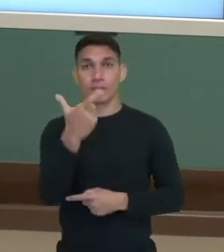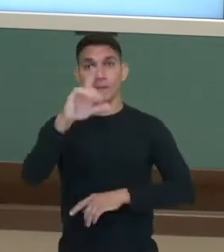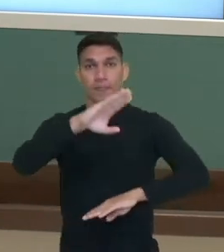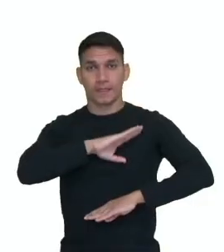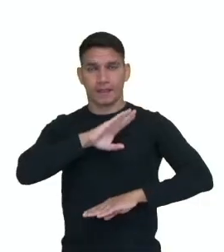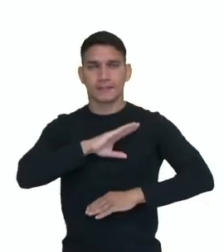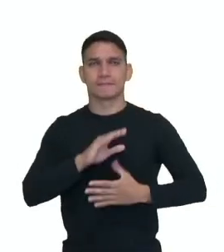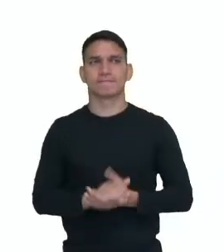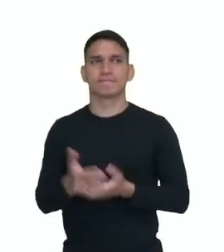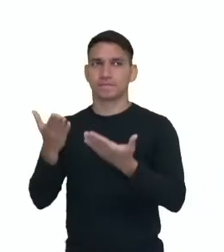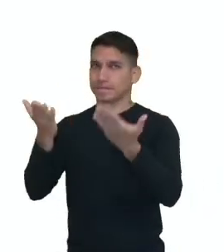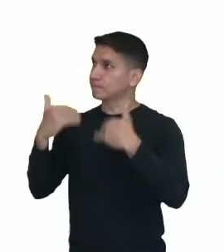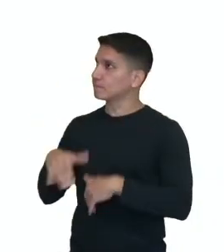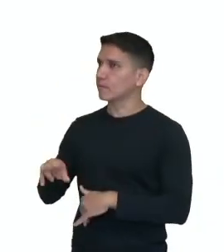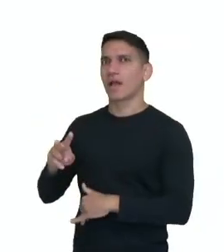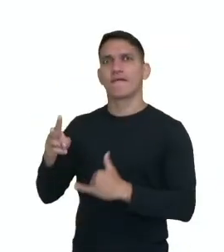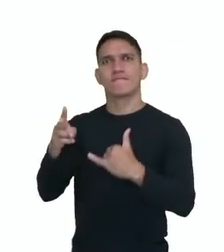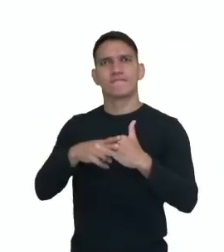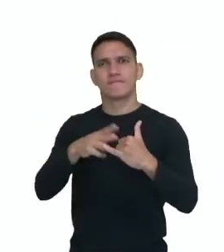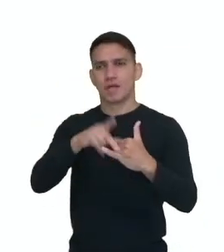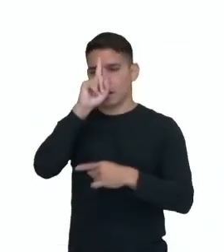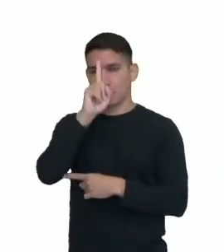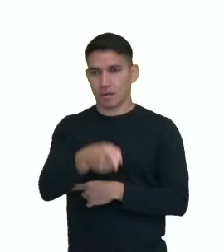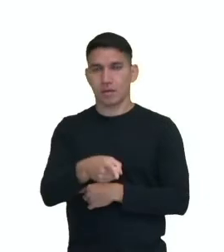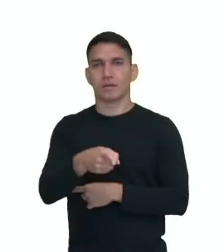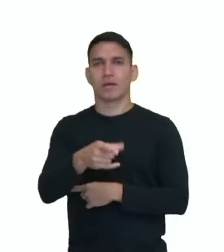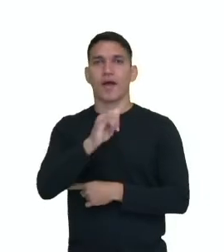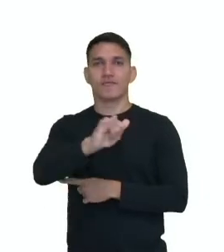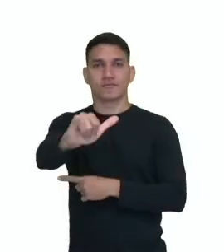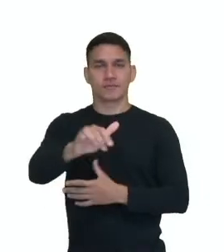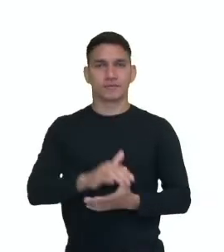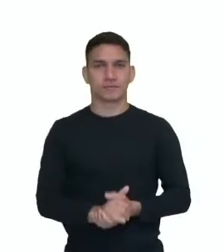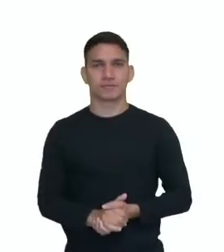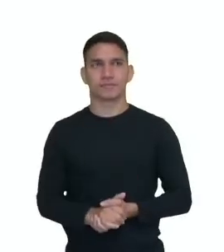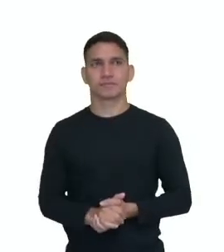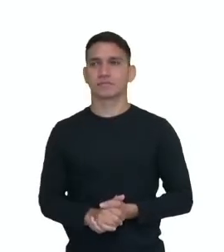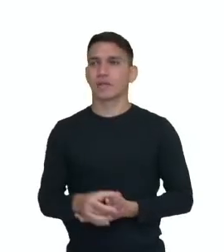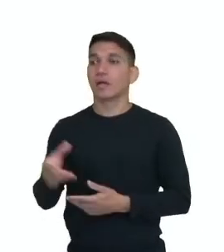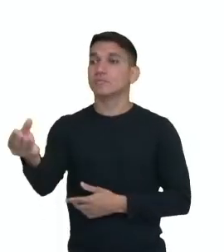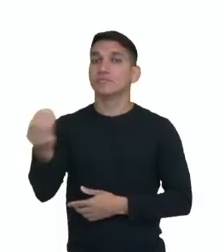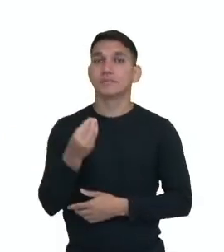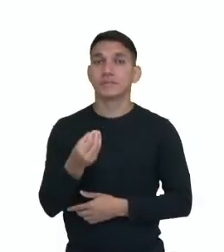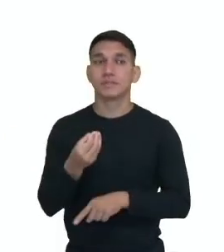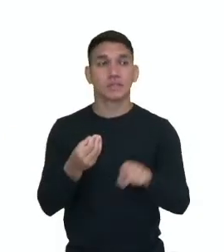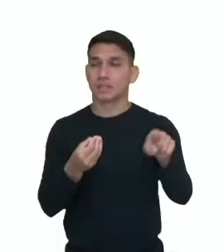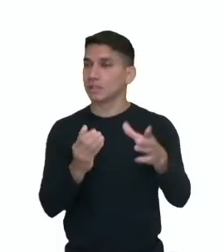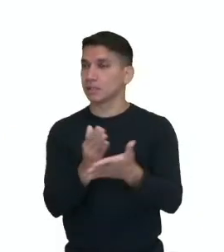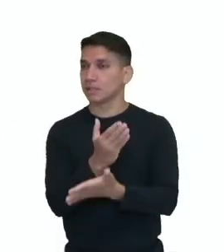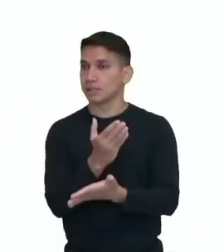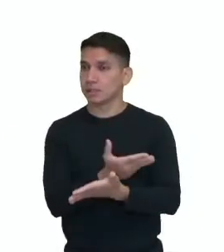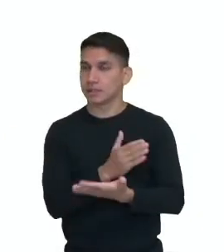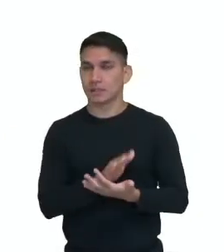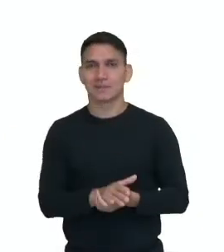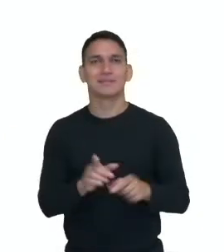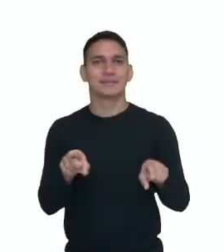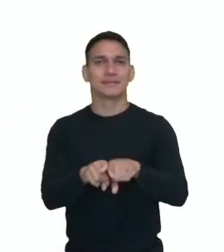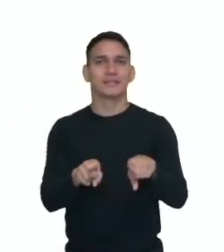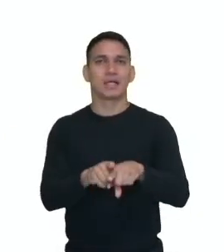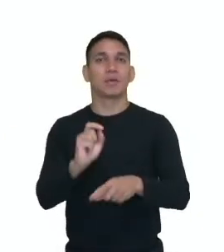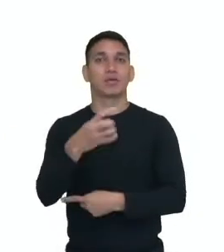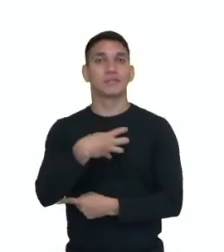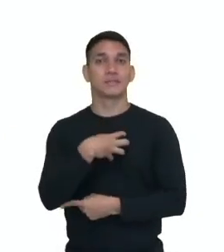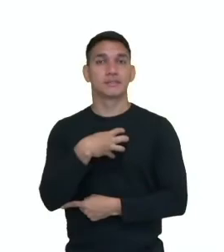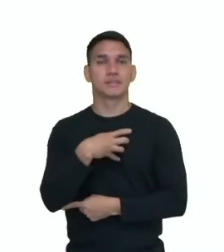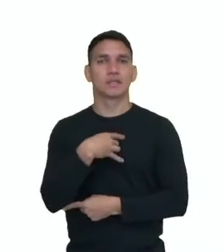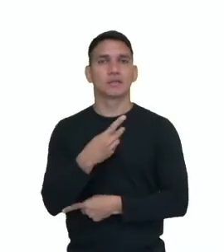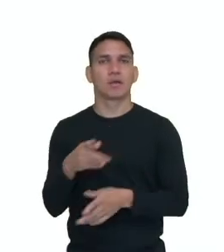situação, verbo no modo imperativo afirmativo. Dê-me aquele livro. Também uma situação que,